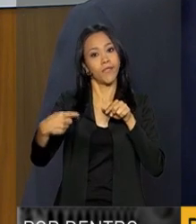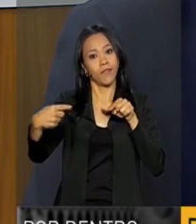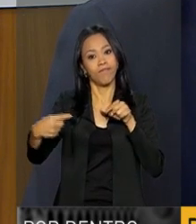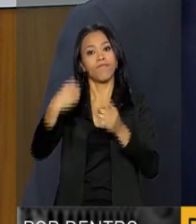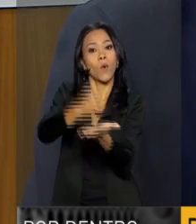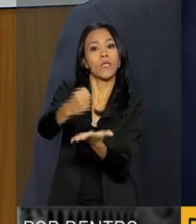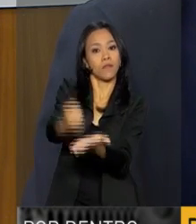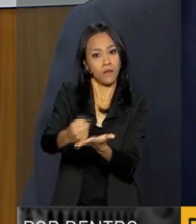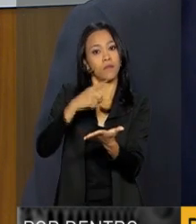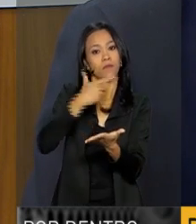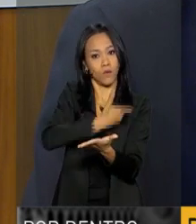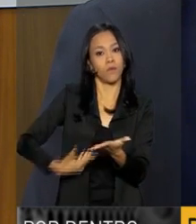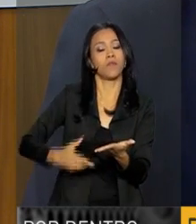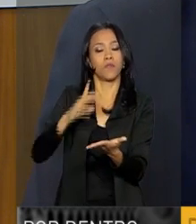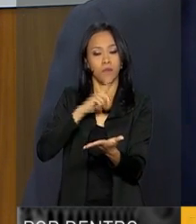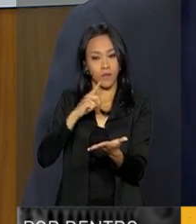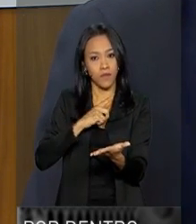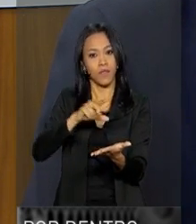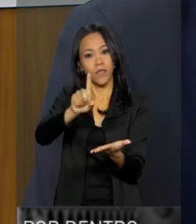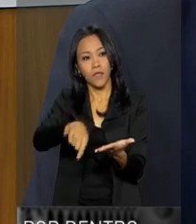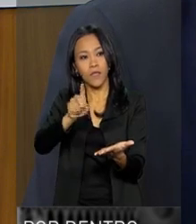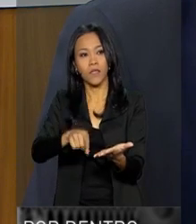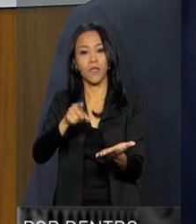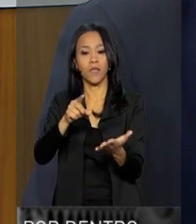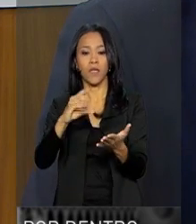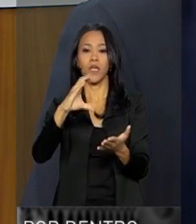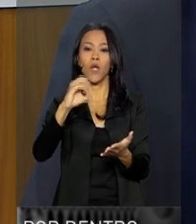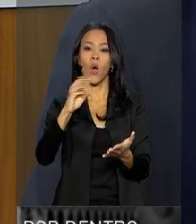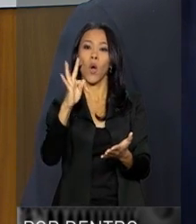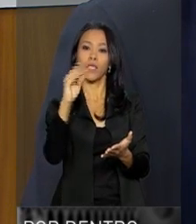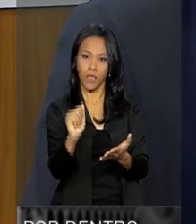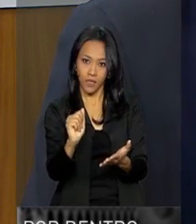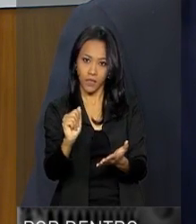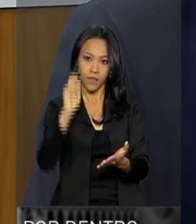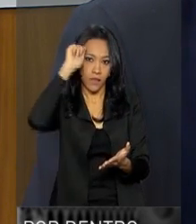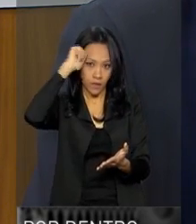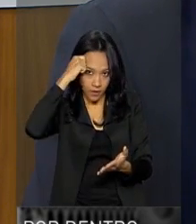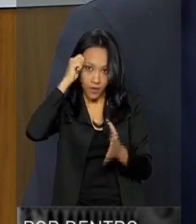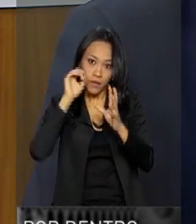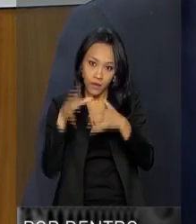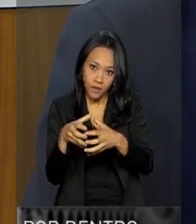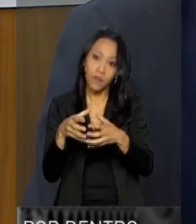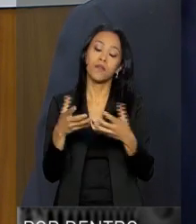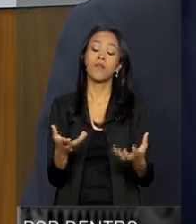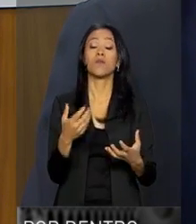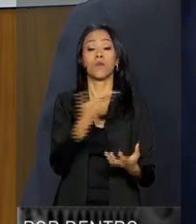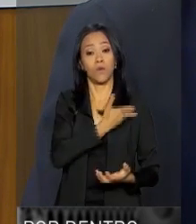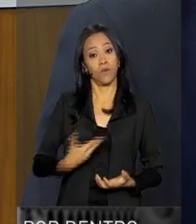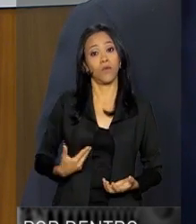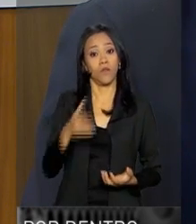implica a reserva de contas raciais é 90 geral isso tem sido aplicado